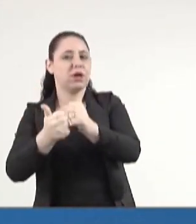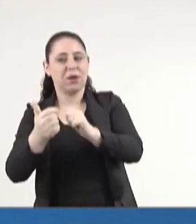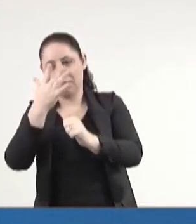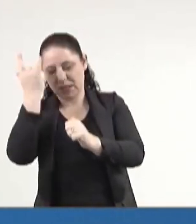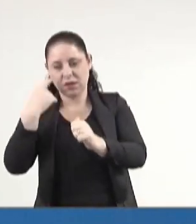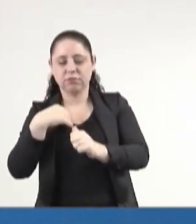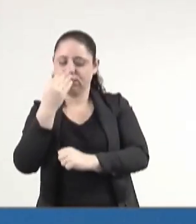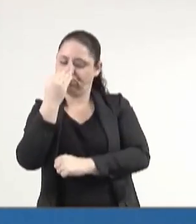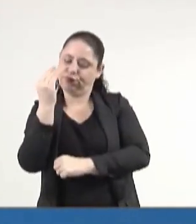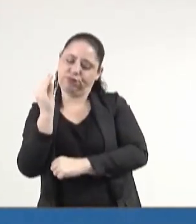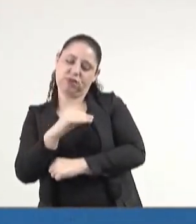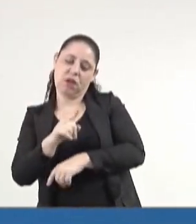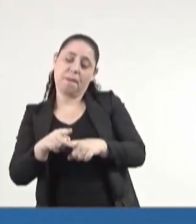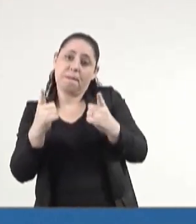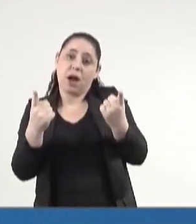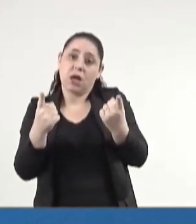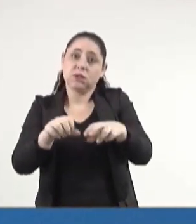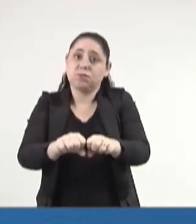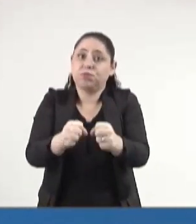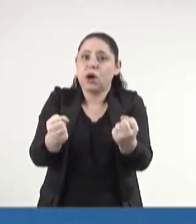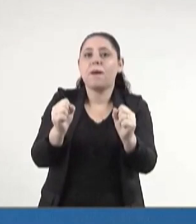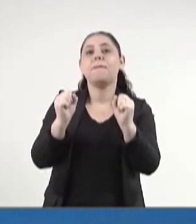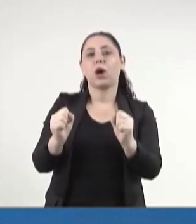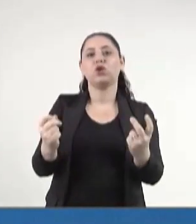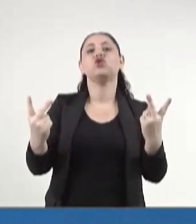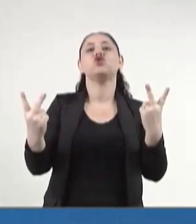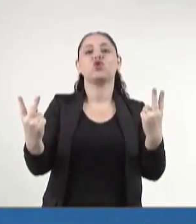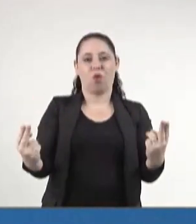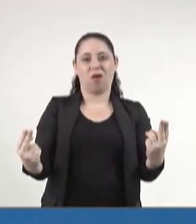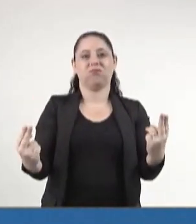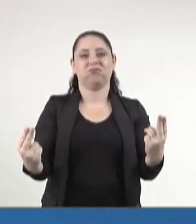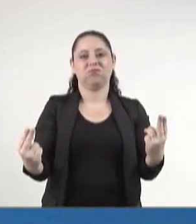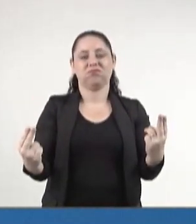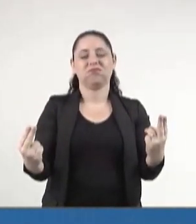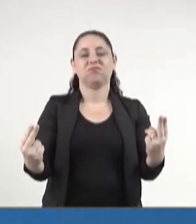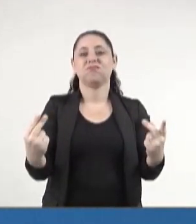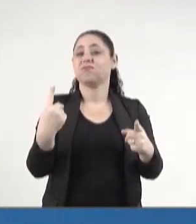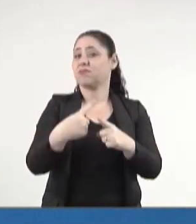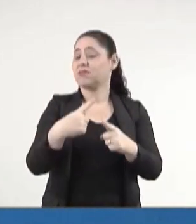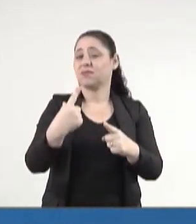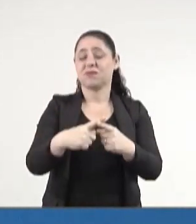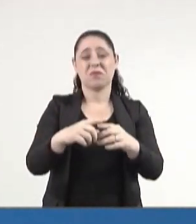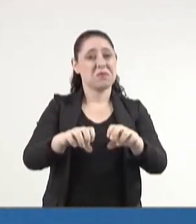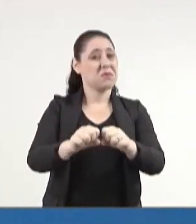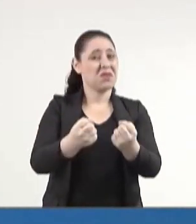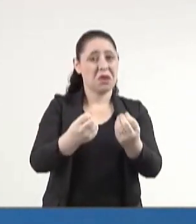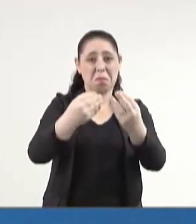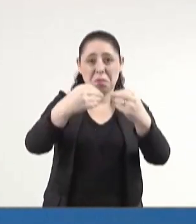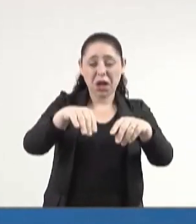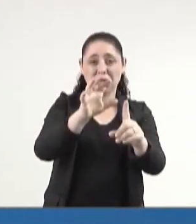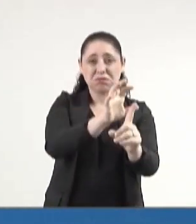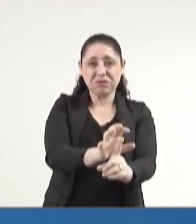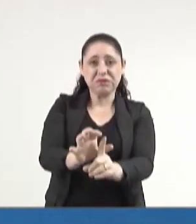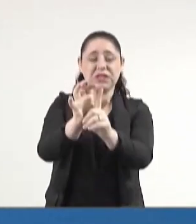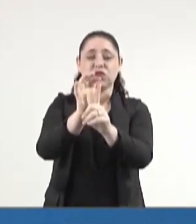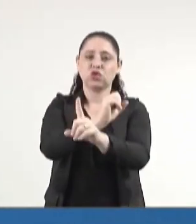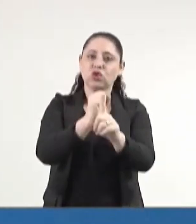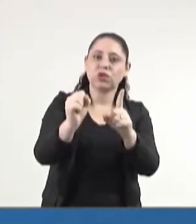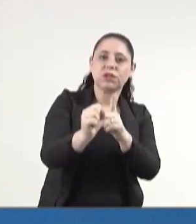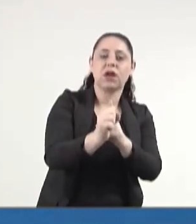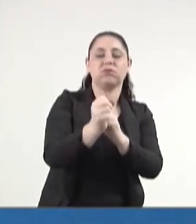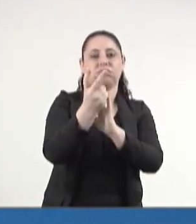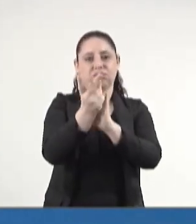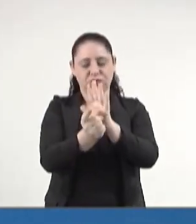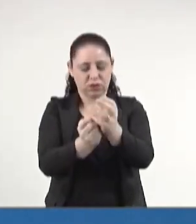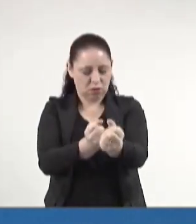negligenciado. Entretanto, as suas consequências podem ser igualmente devastadoras, pois os impactos sociais, emocionais e